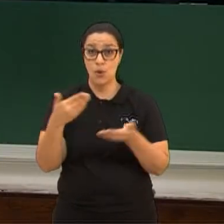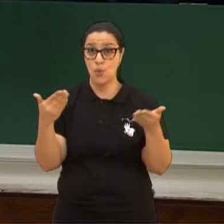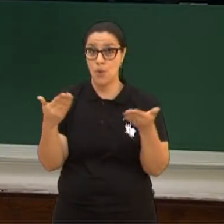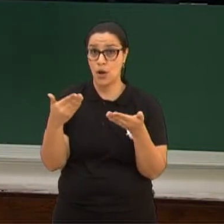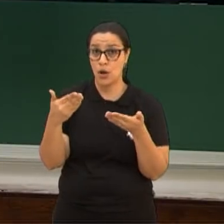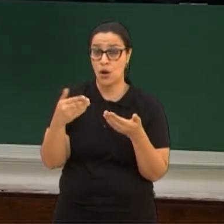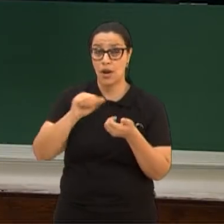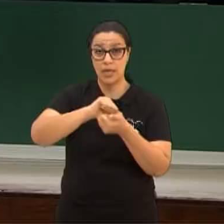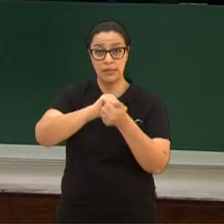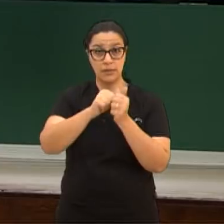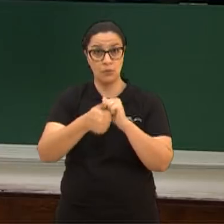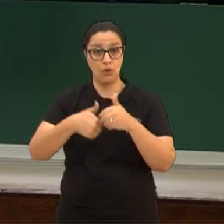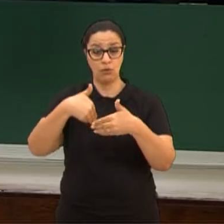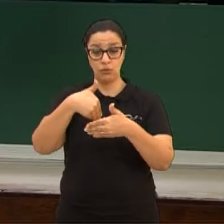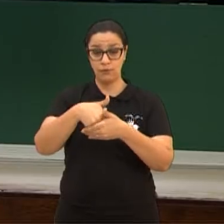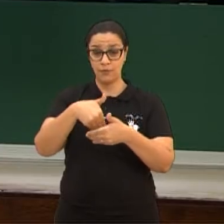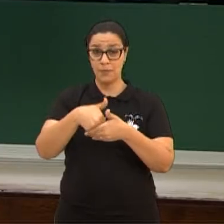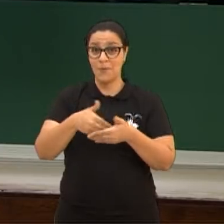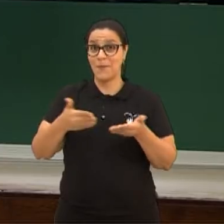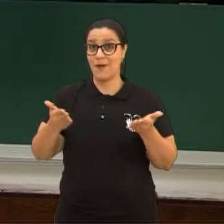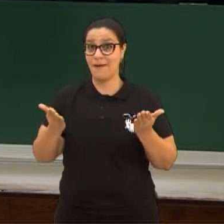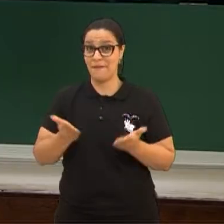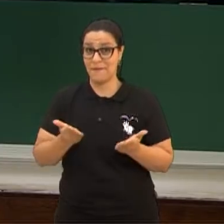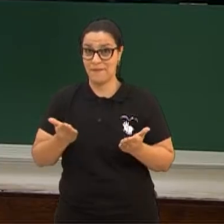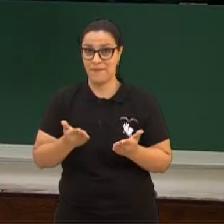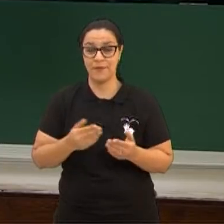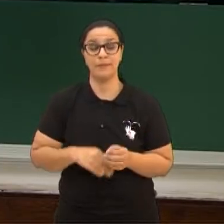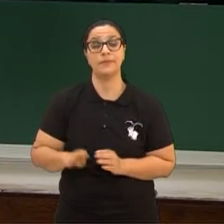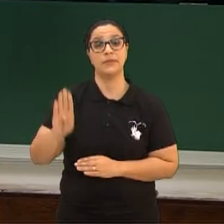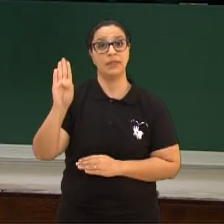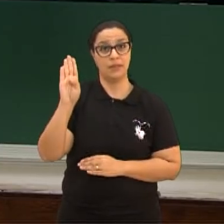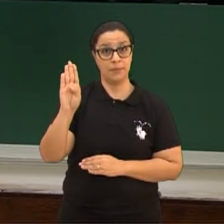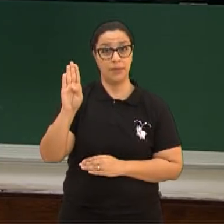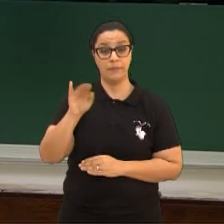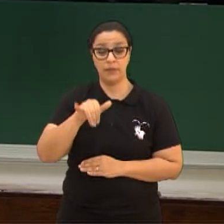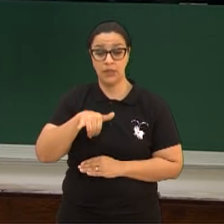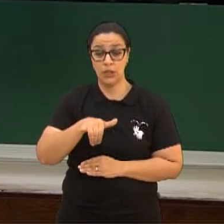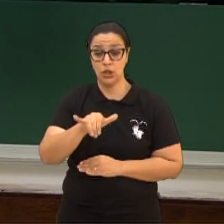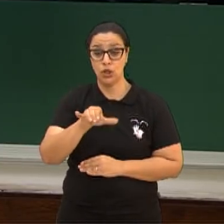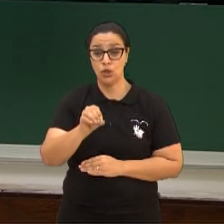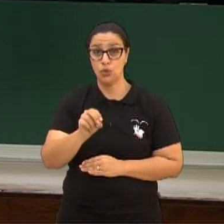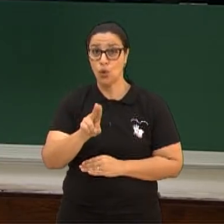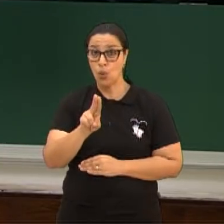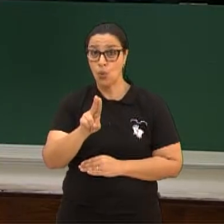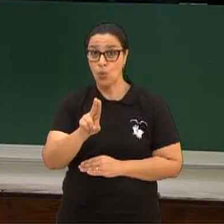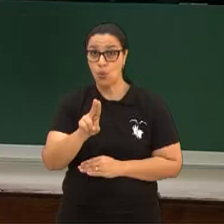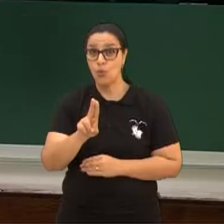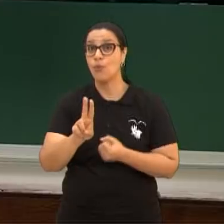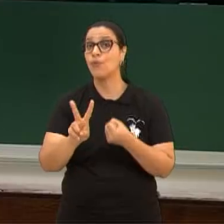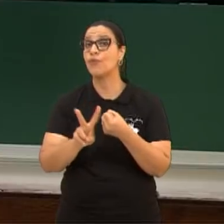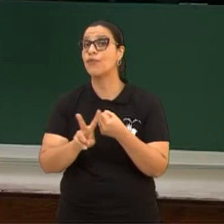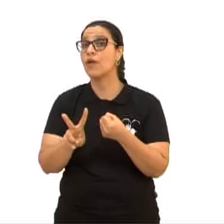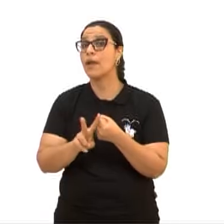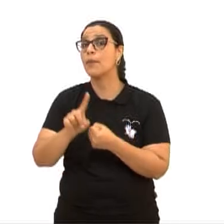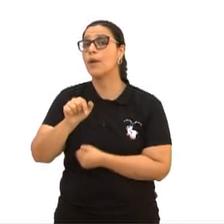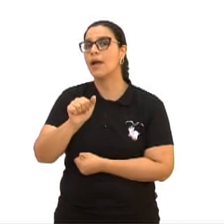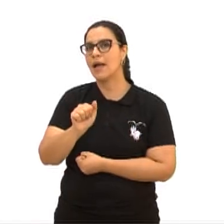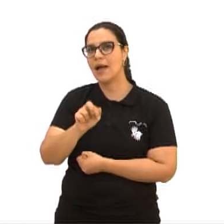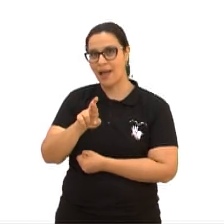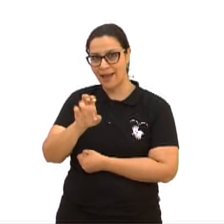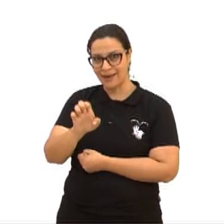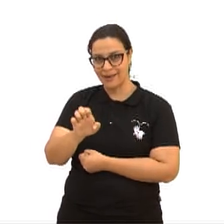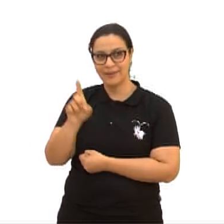jogando futebol. Vamos na B. You, pronome you, o verbo é